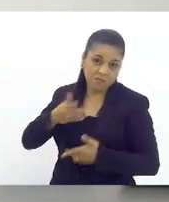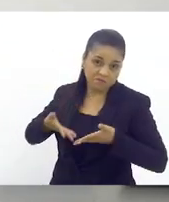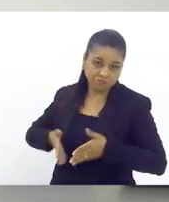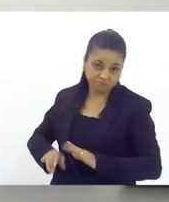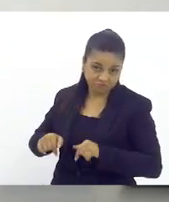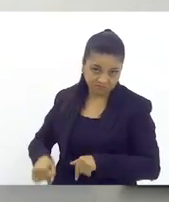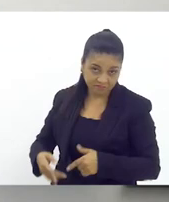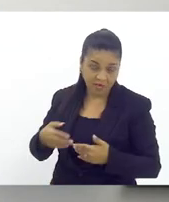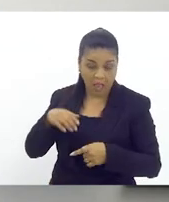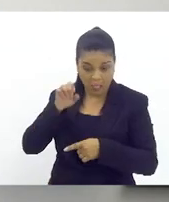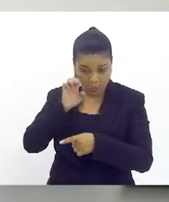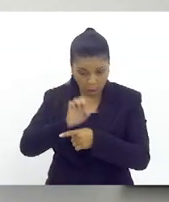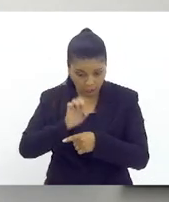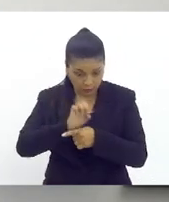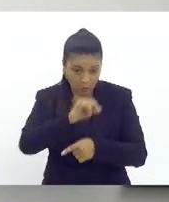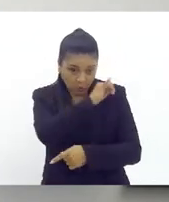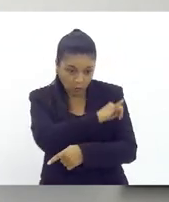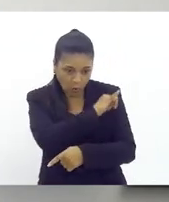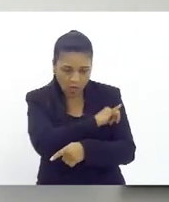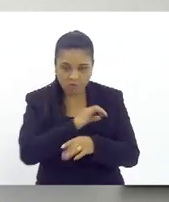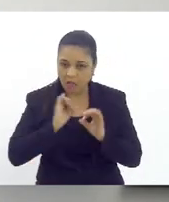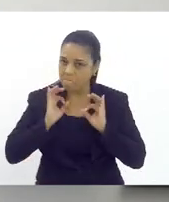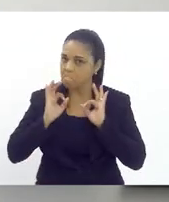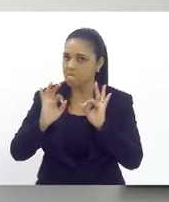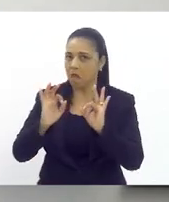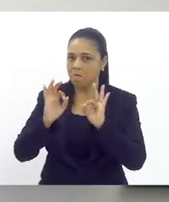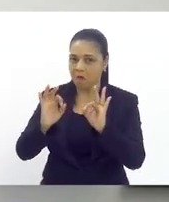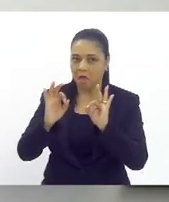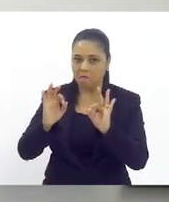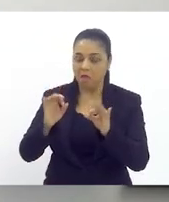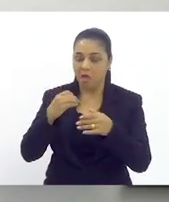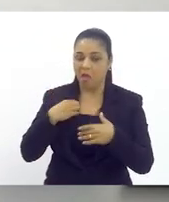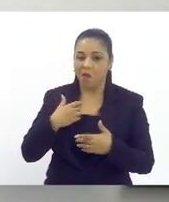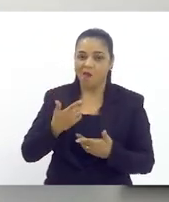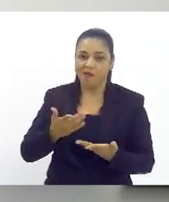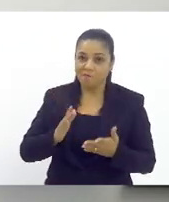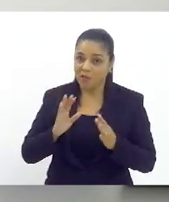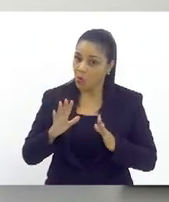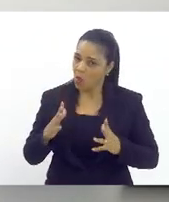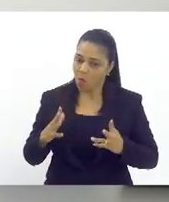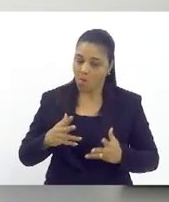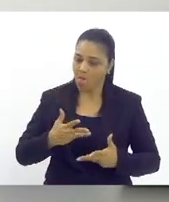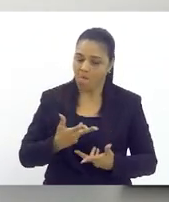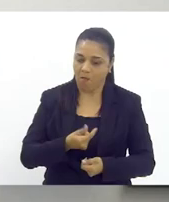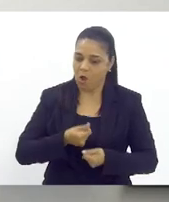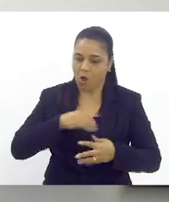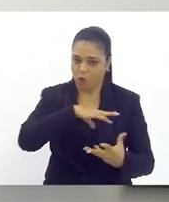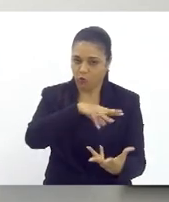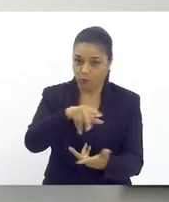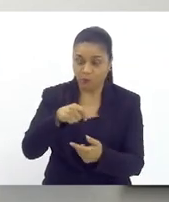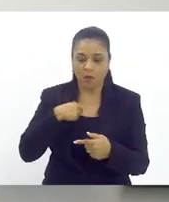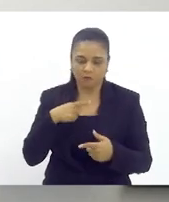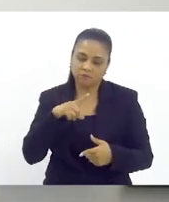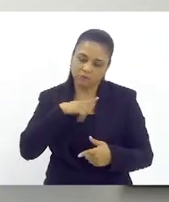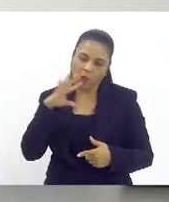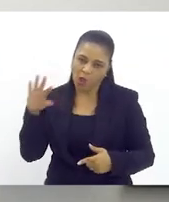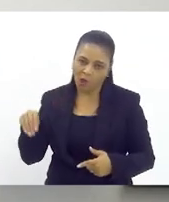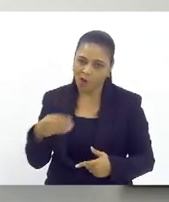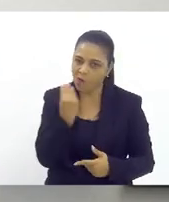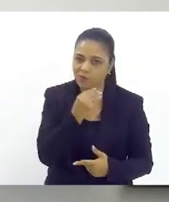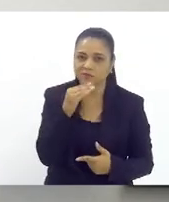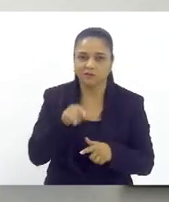que o rio Tá com a faca e o queijo na mão né bem que o queijo não é o melhor do mundo mas tá com todas as oportunidades aqui